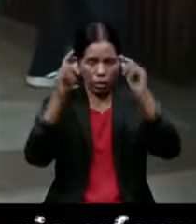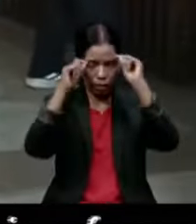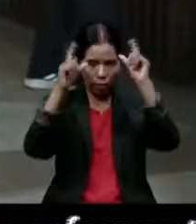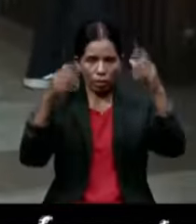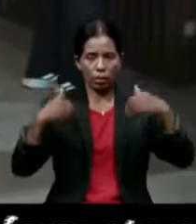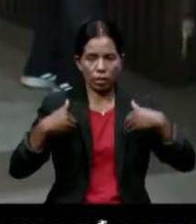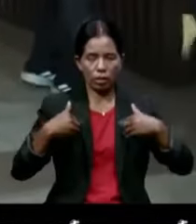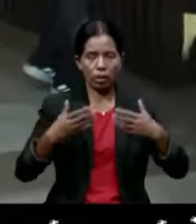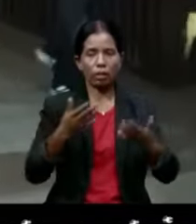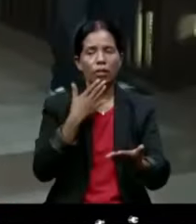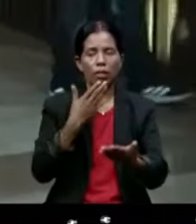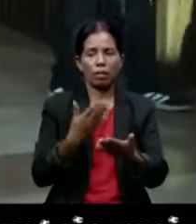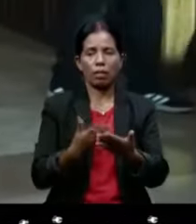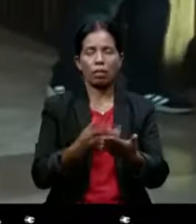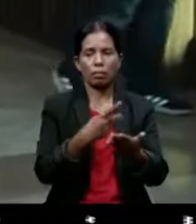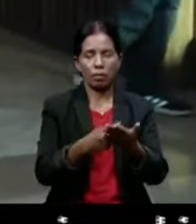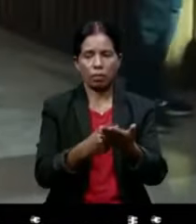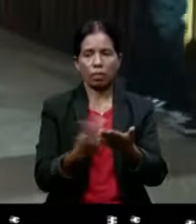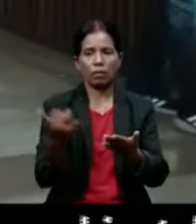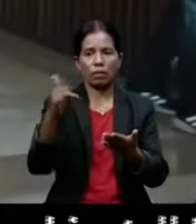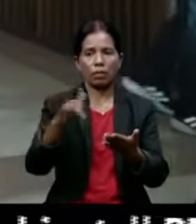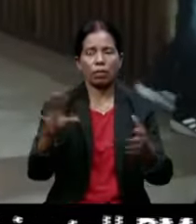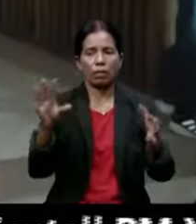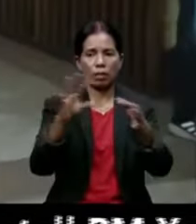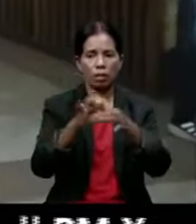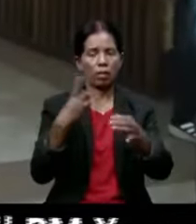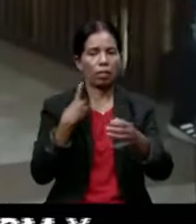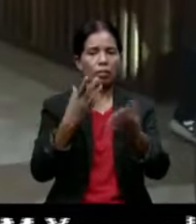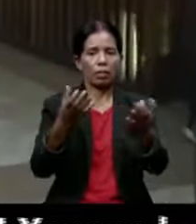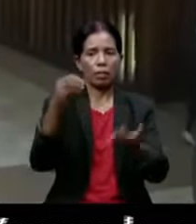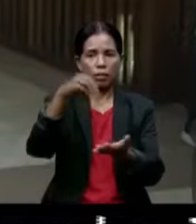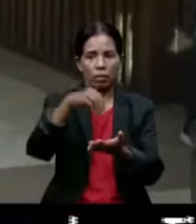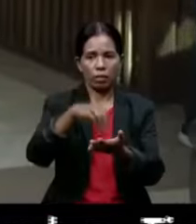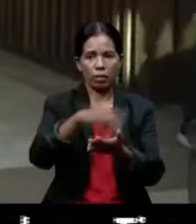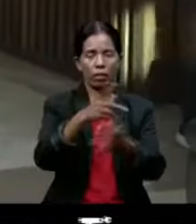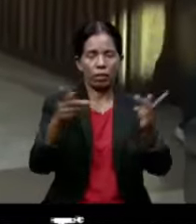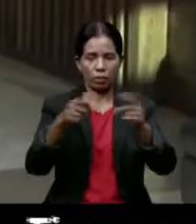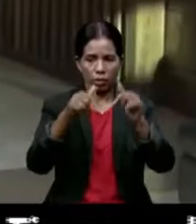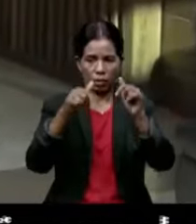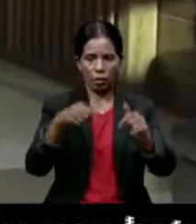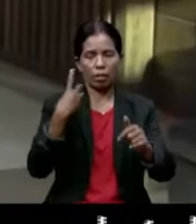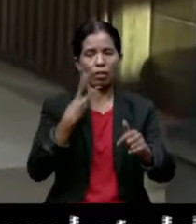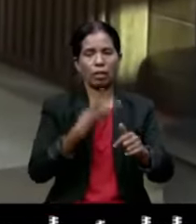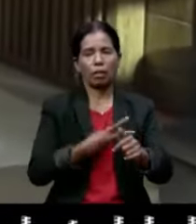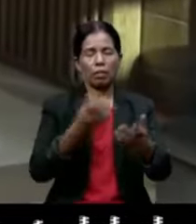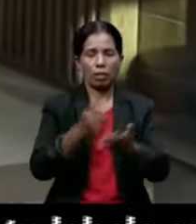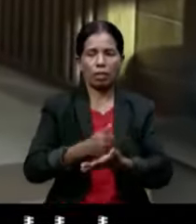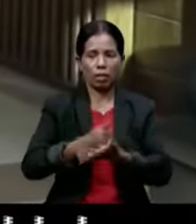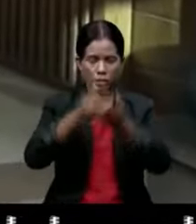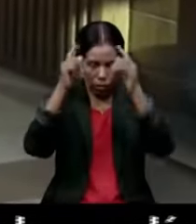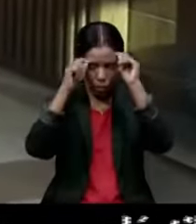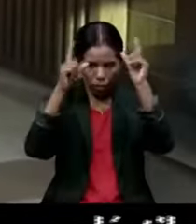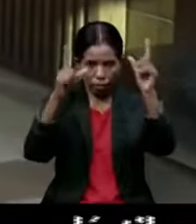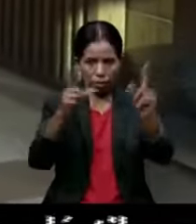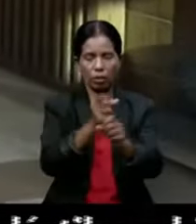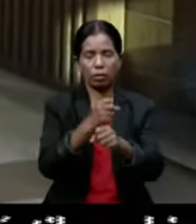a potência de ativos para projeto Sirenevei e a ligação. A minha cara que investe e a área idenei, no a minha cara que ajuda Timor-Leste a